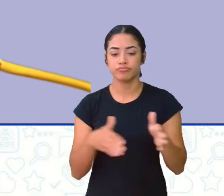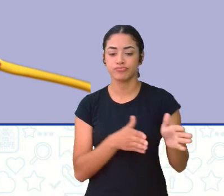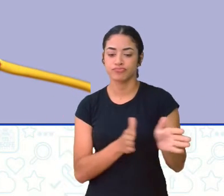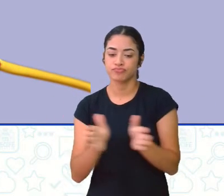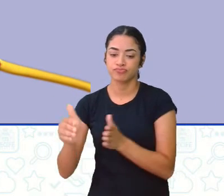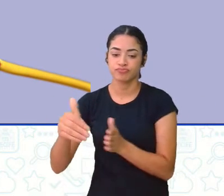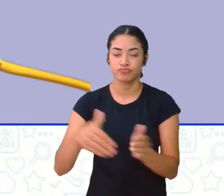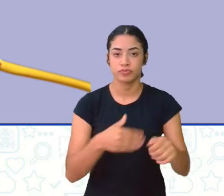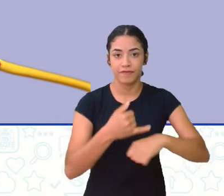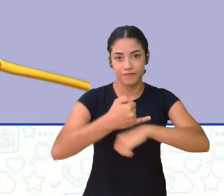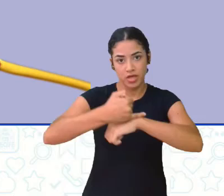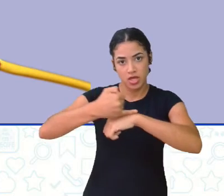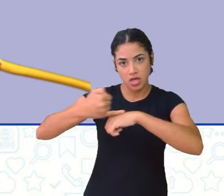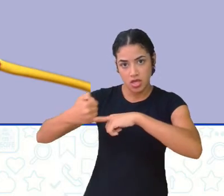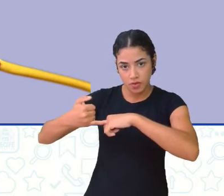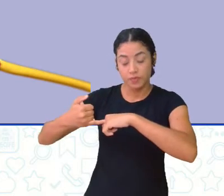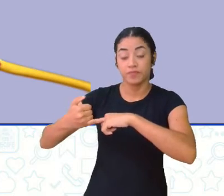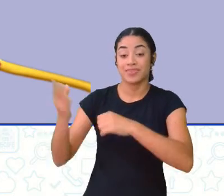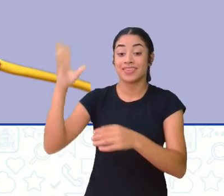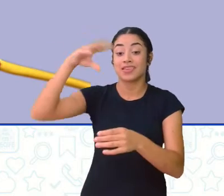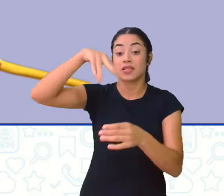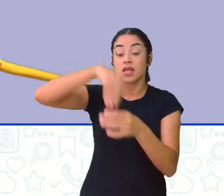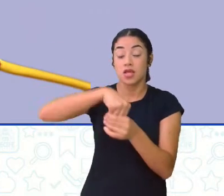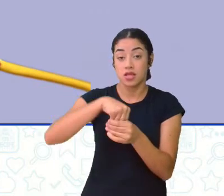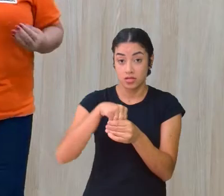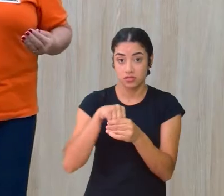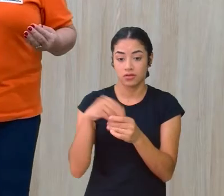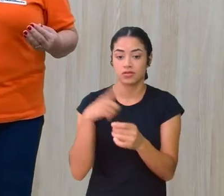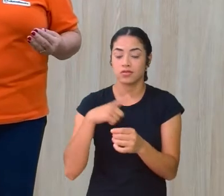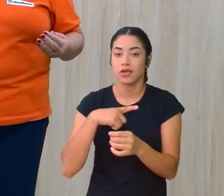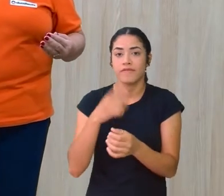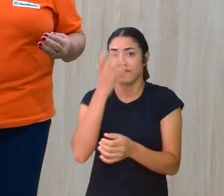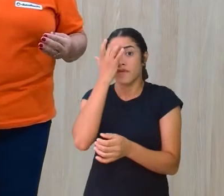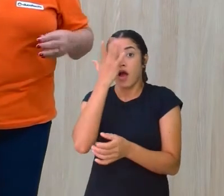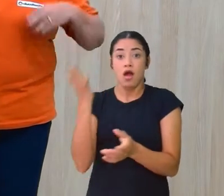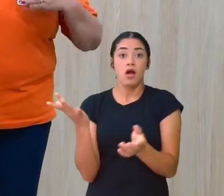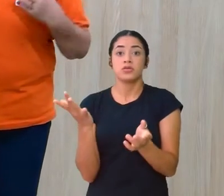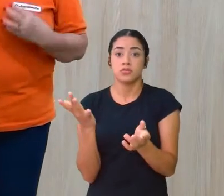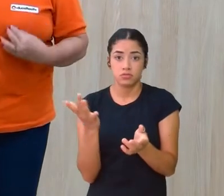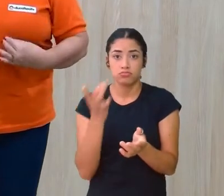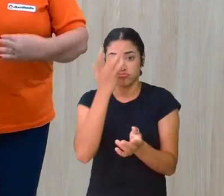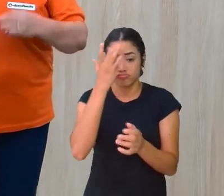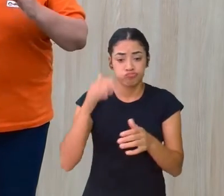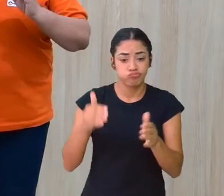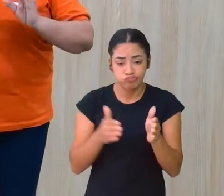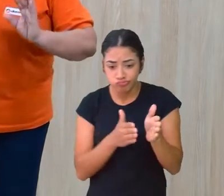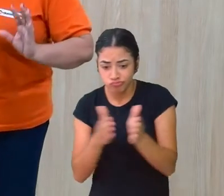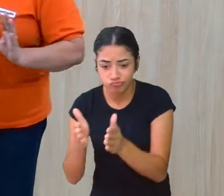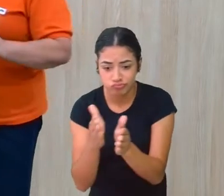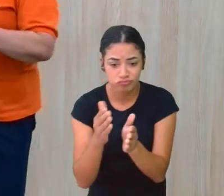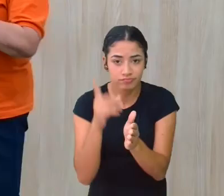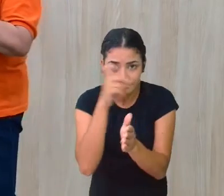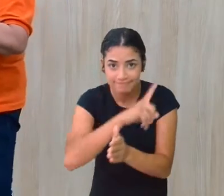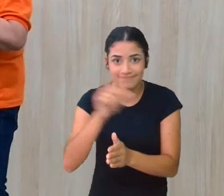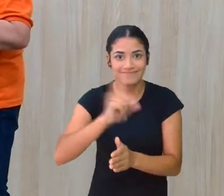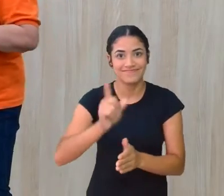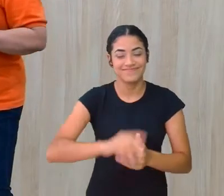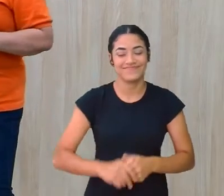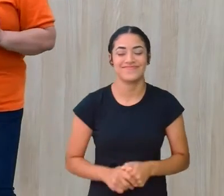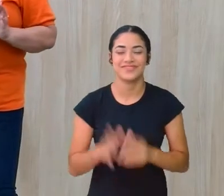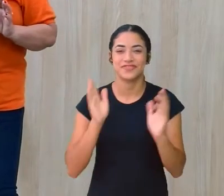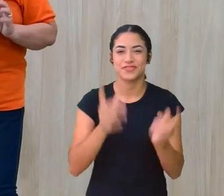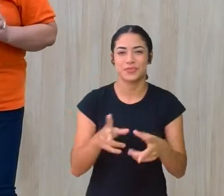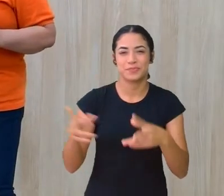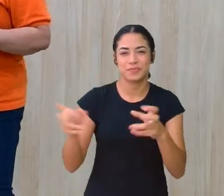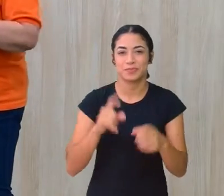elétrica. Isso vai passar no seu interior e tem uma grande facilidade de passar. Então, aí a gente já está vendo